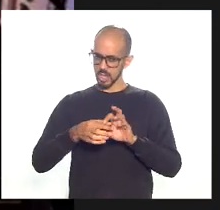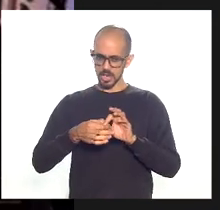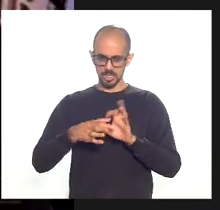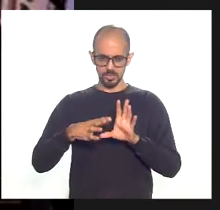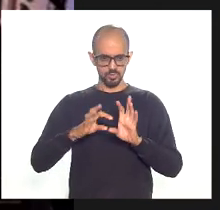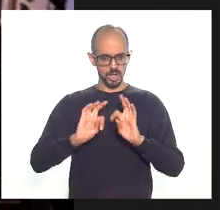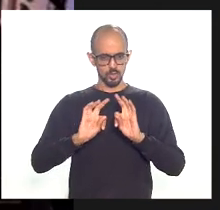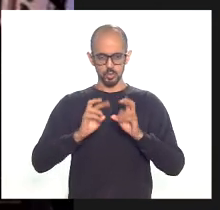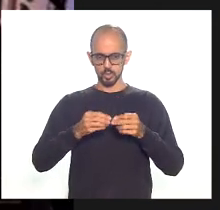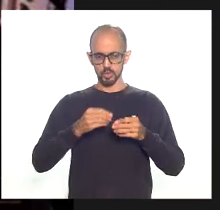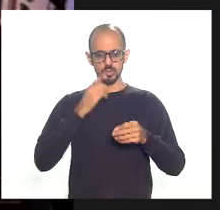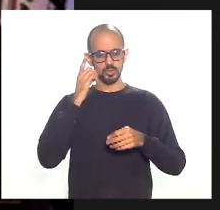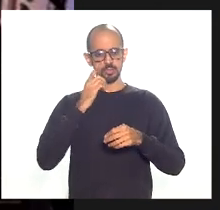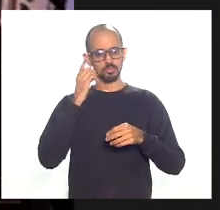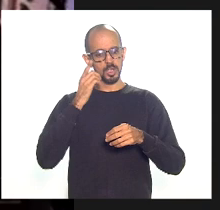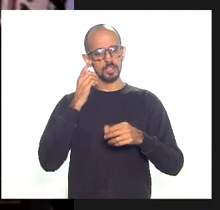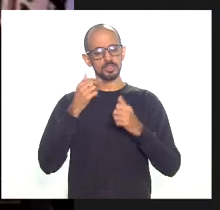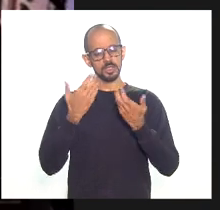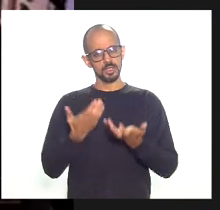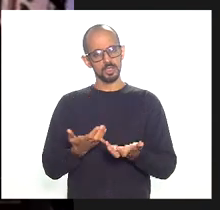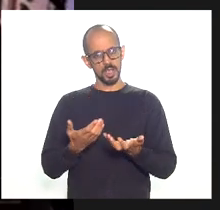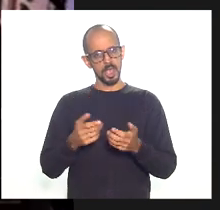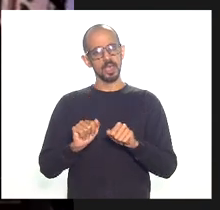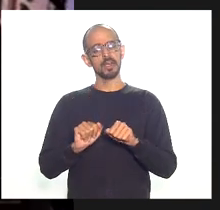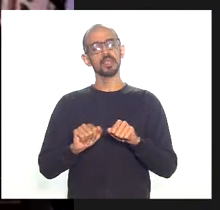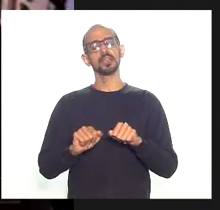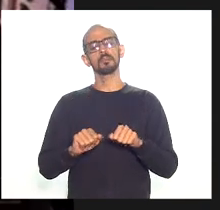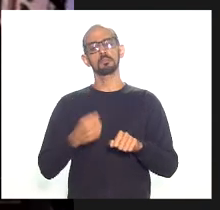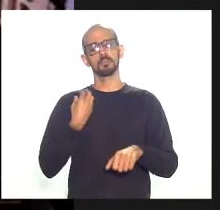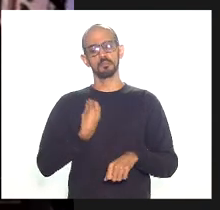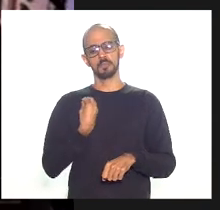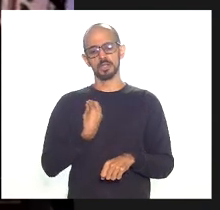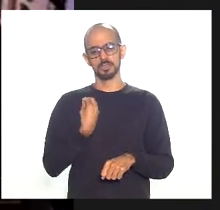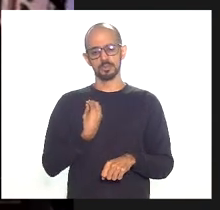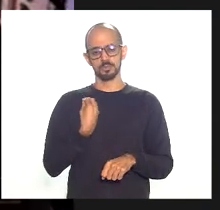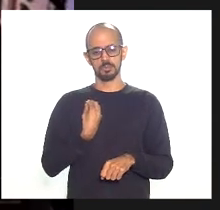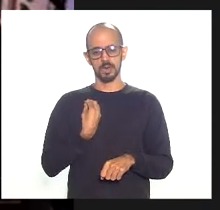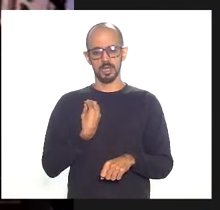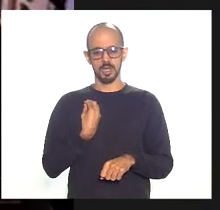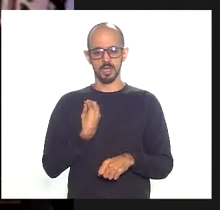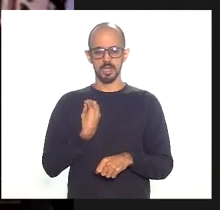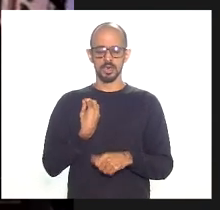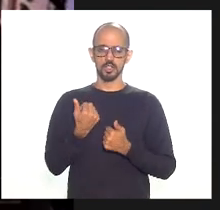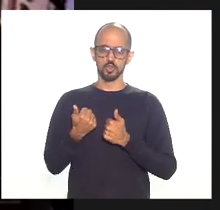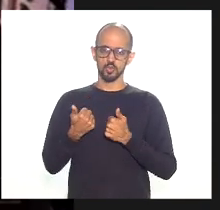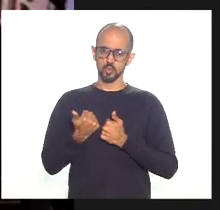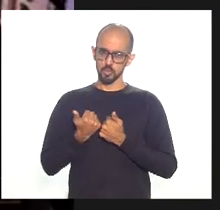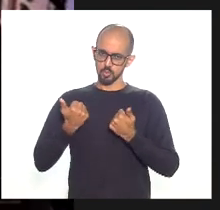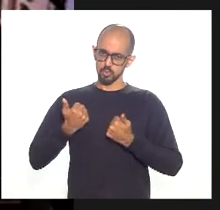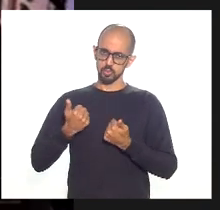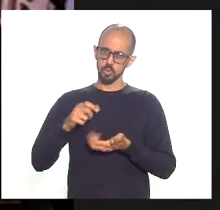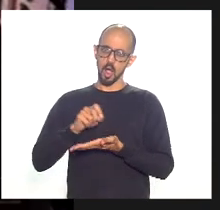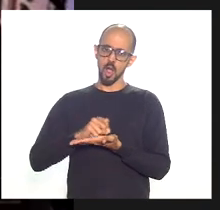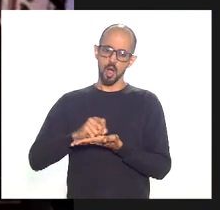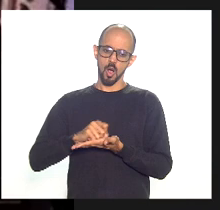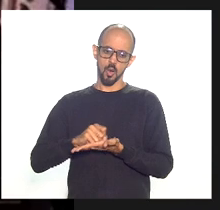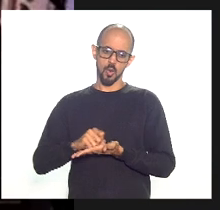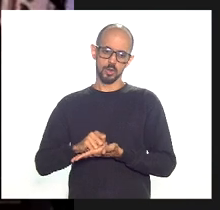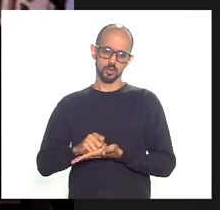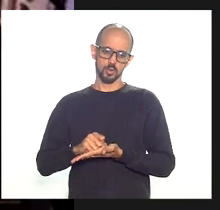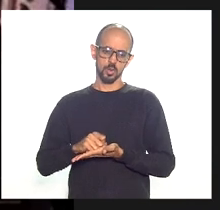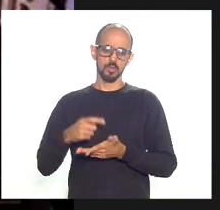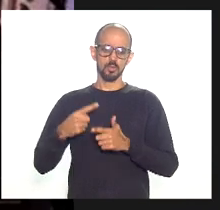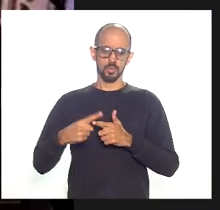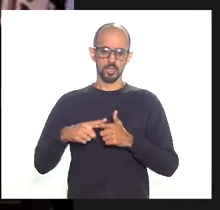os deputados e deputadas, já de antemão, que desejarem participar como coautores, porque eu acho